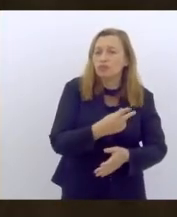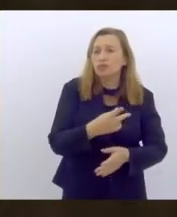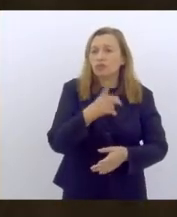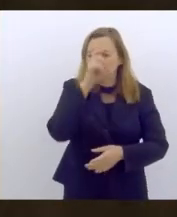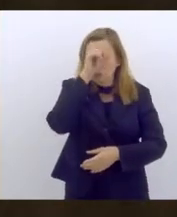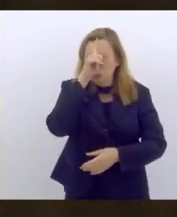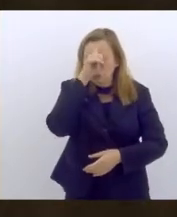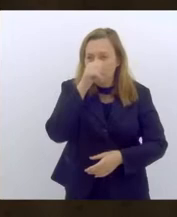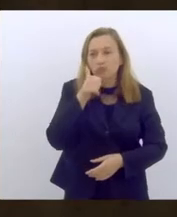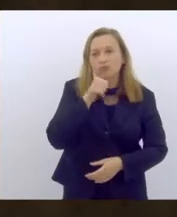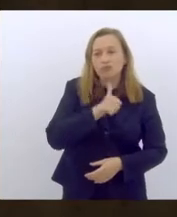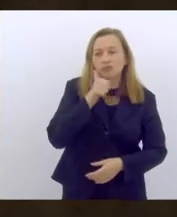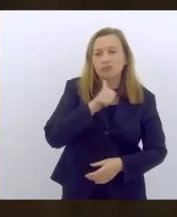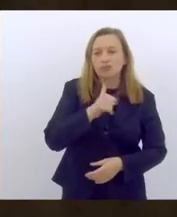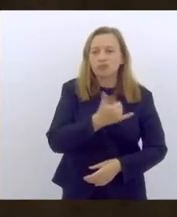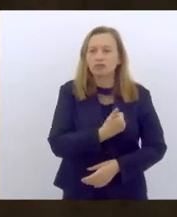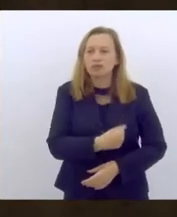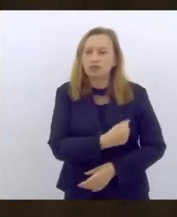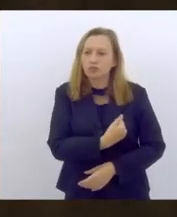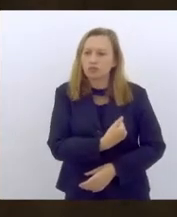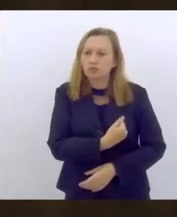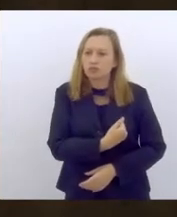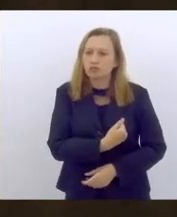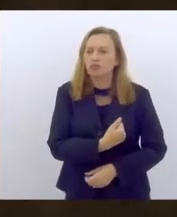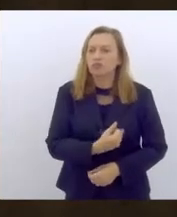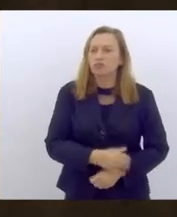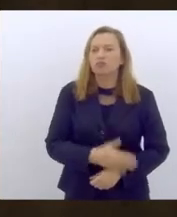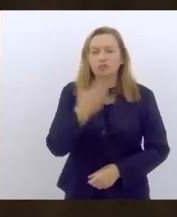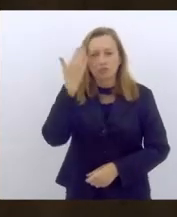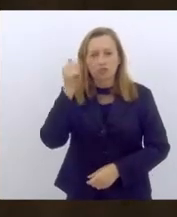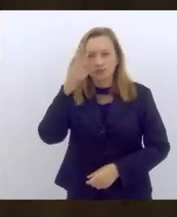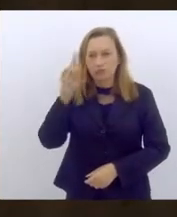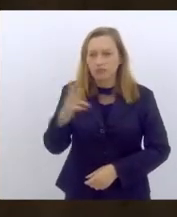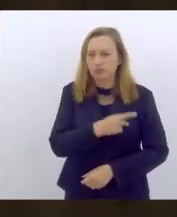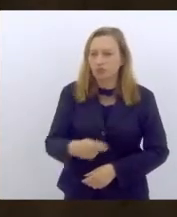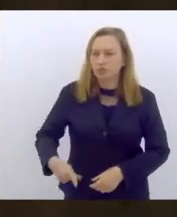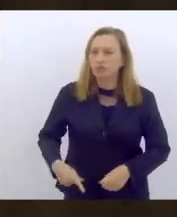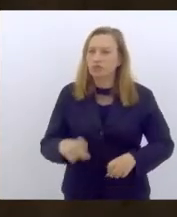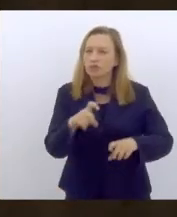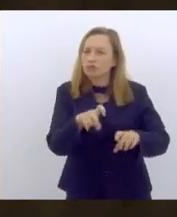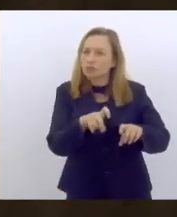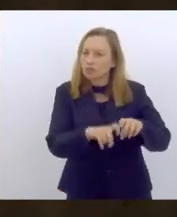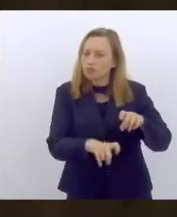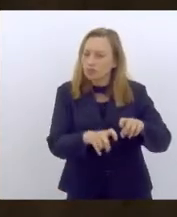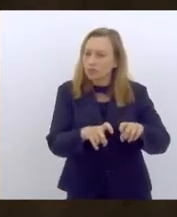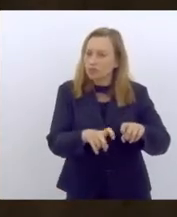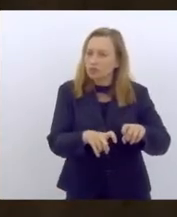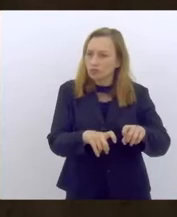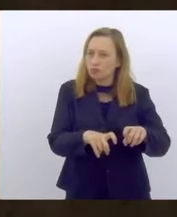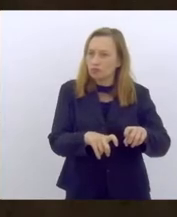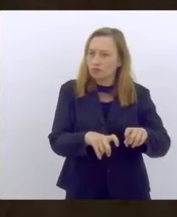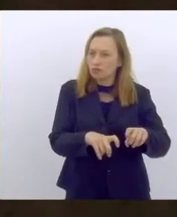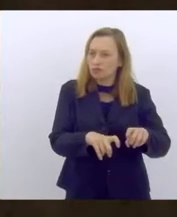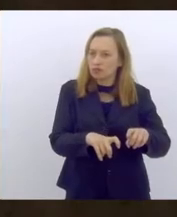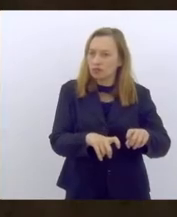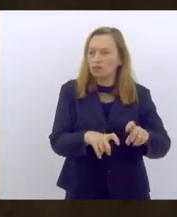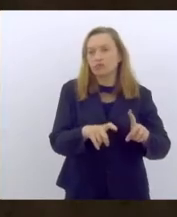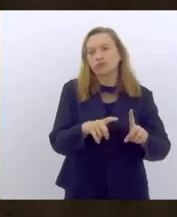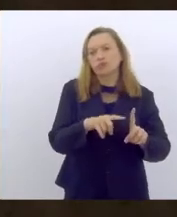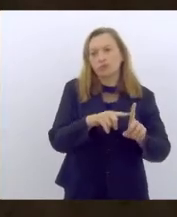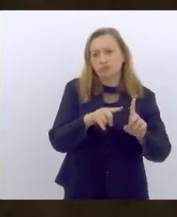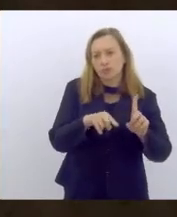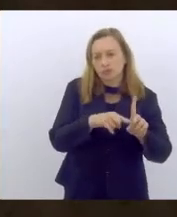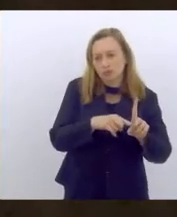da Mulher de São João de Meriti a gente sabe se o presidente que o abuso sexual de gestantes e